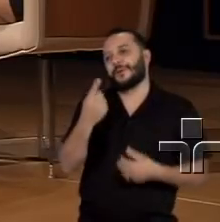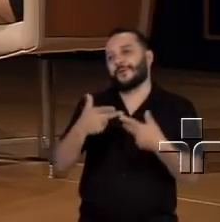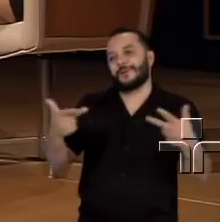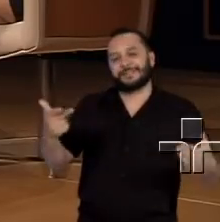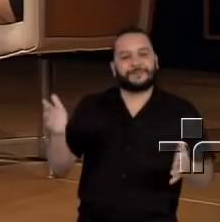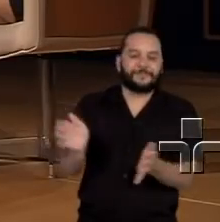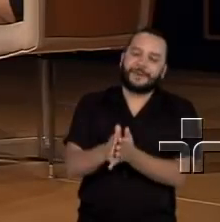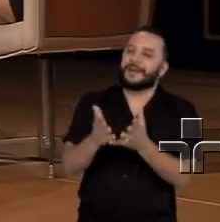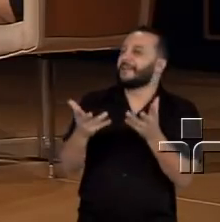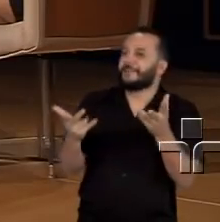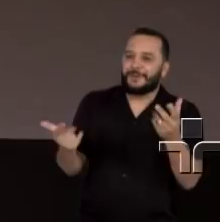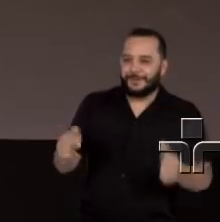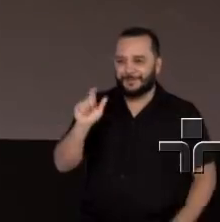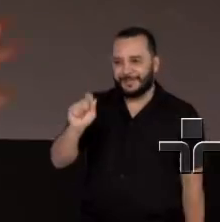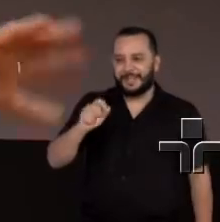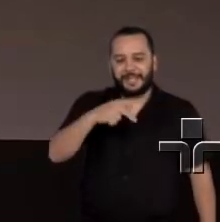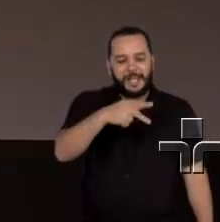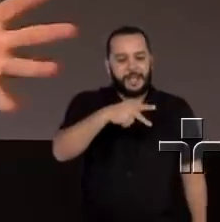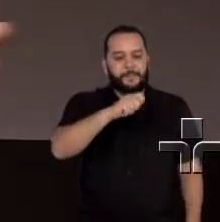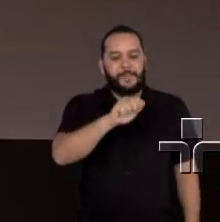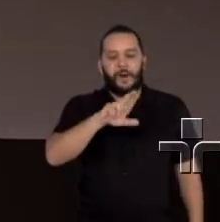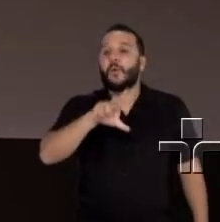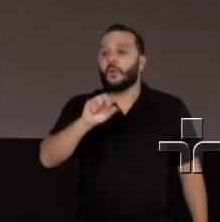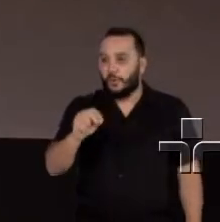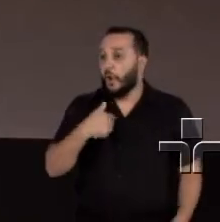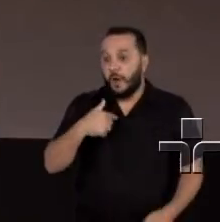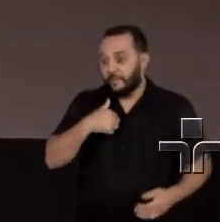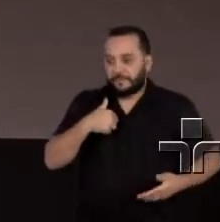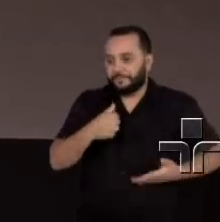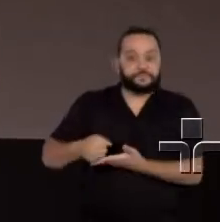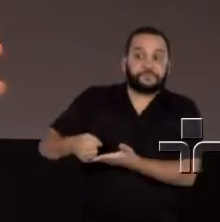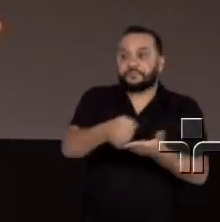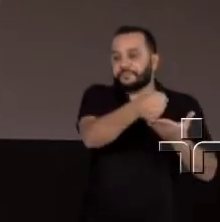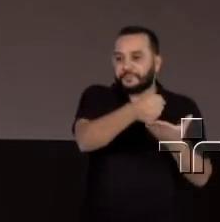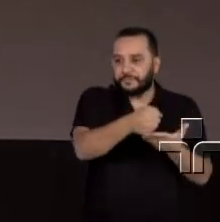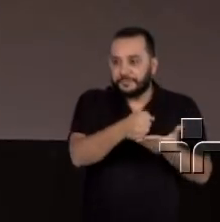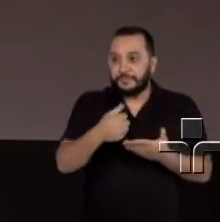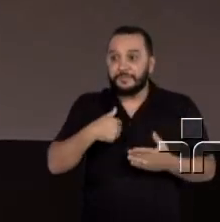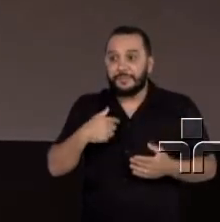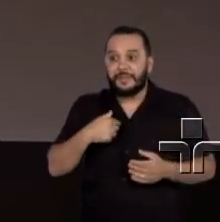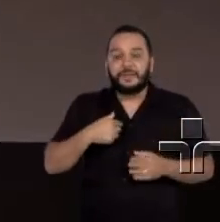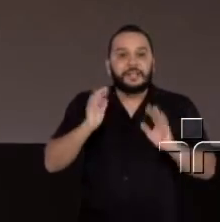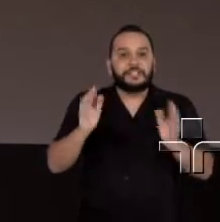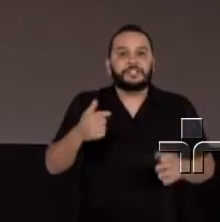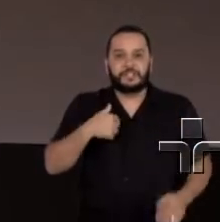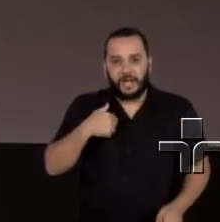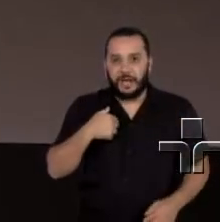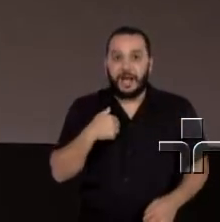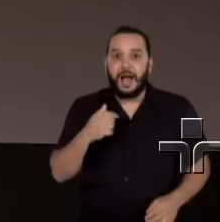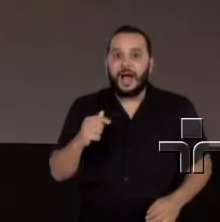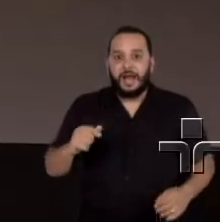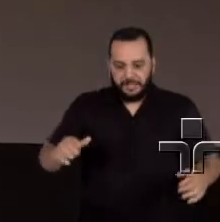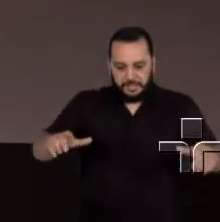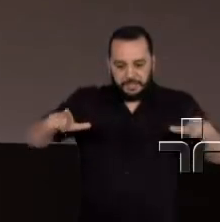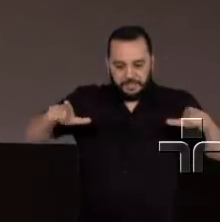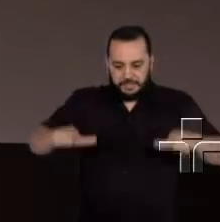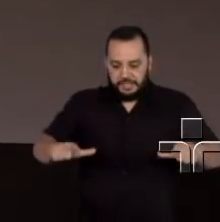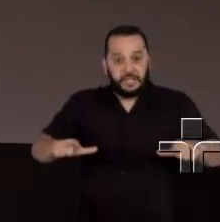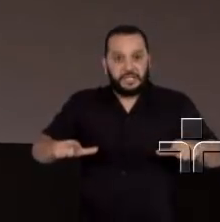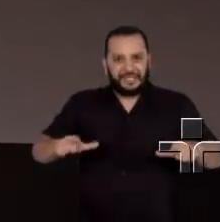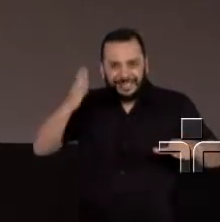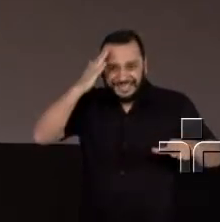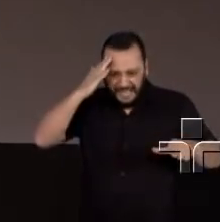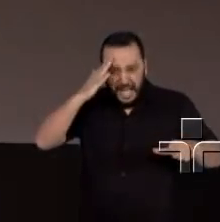maravilhosa, que foi assim, o Paulo Betti, vamos levar os nossos gravadores, que eram os gravadores Akai de